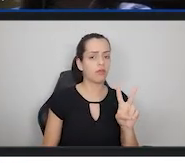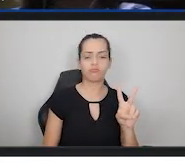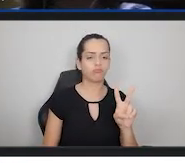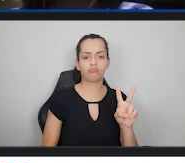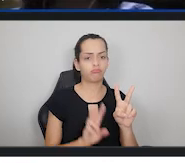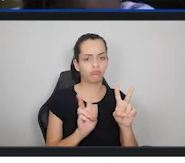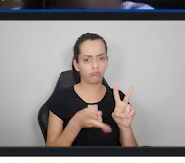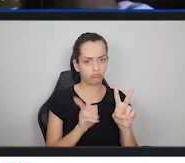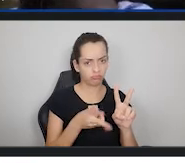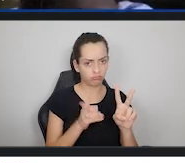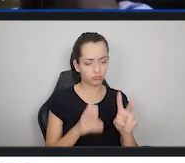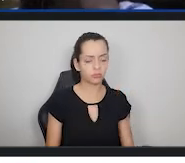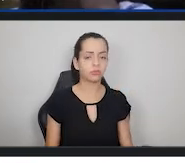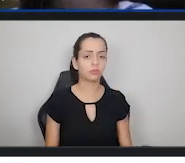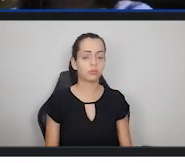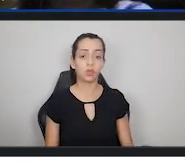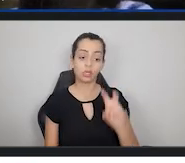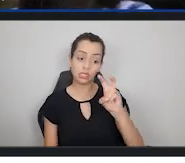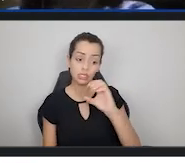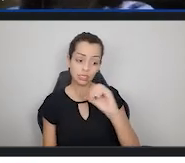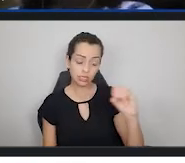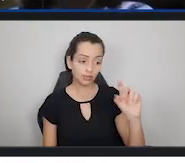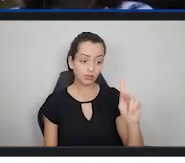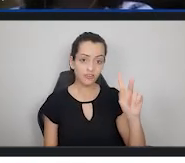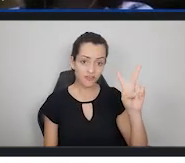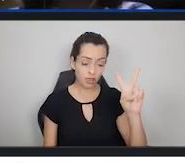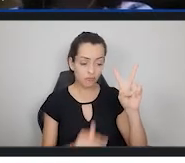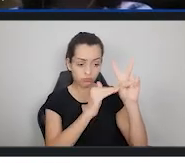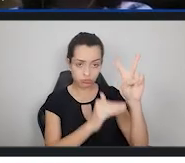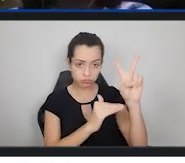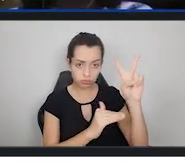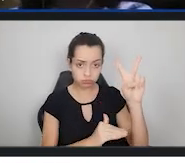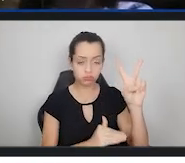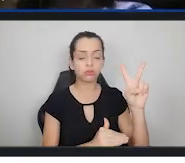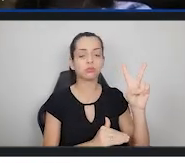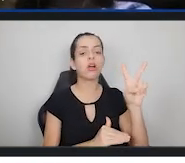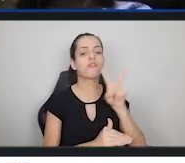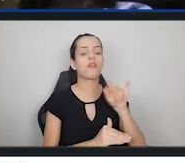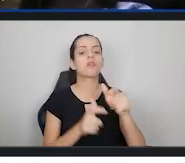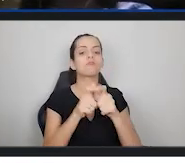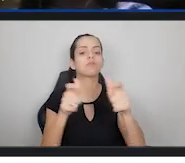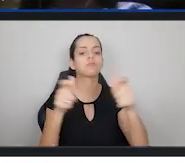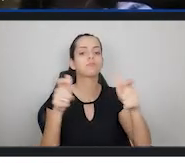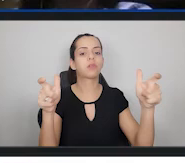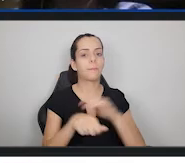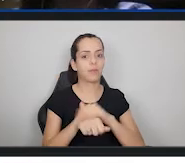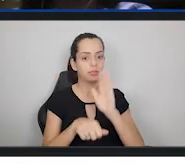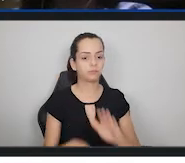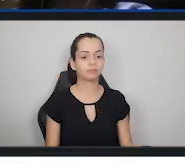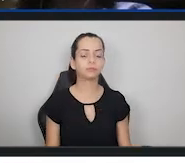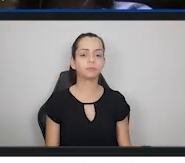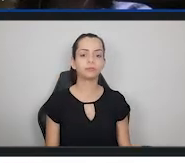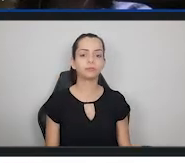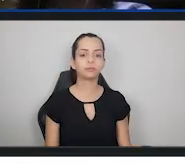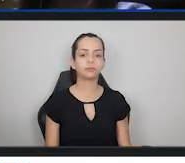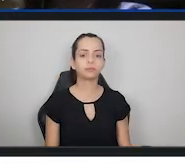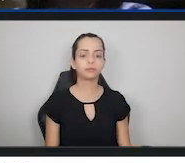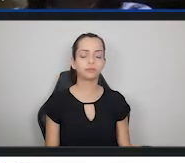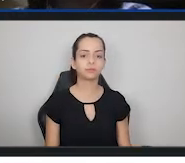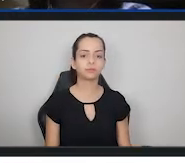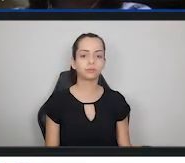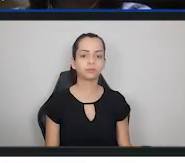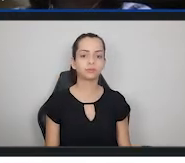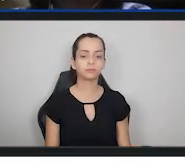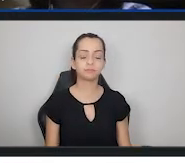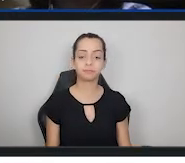expansão ela vai acontecer nesses níveis de tensão. Corrente contínua vai acontecer? Não. Né? Os 750 kV